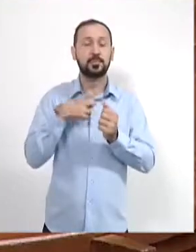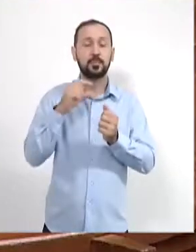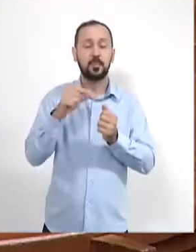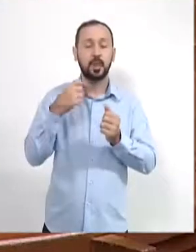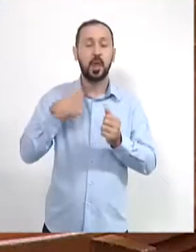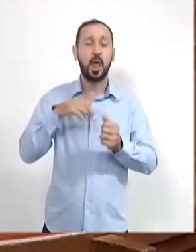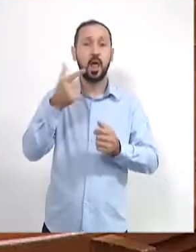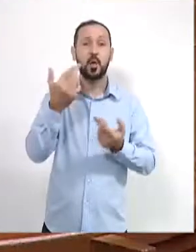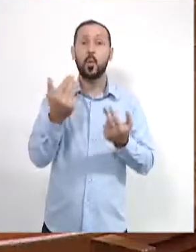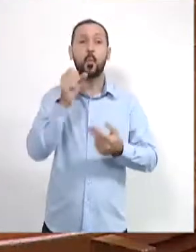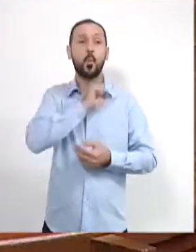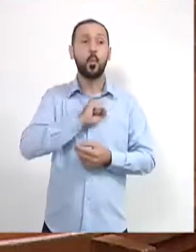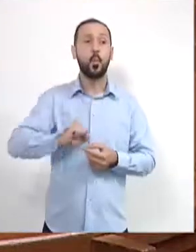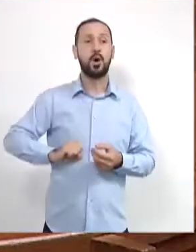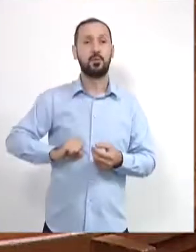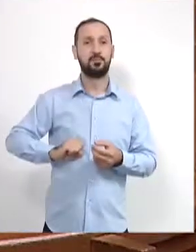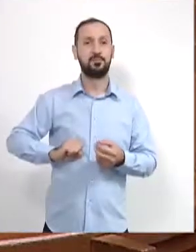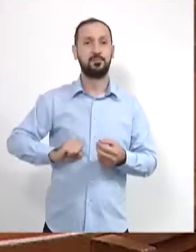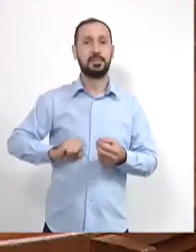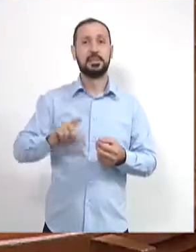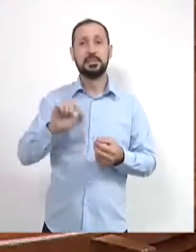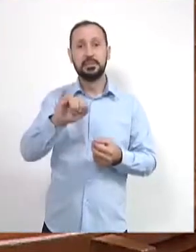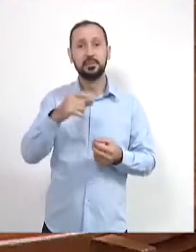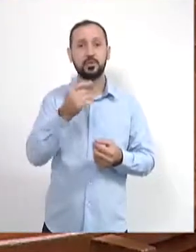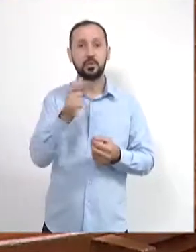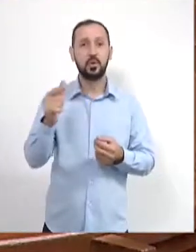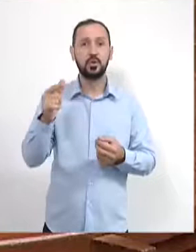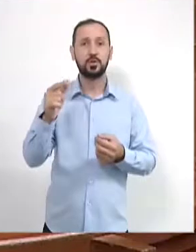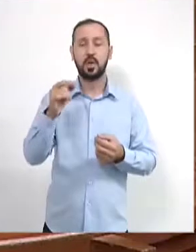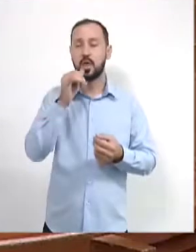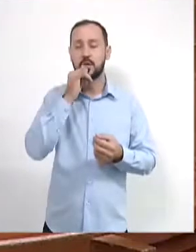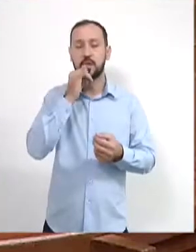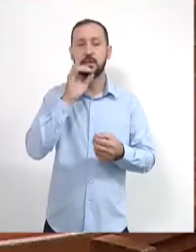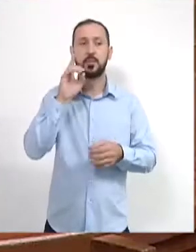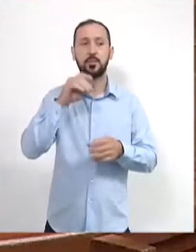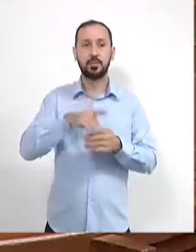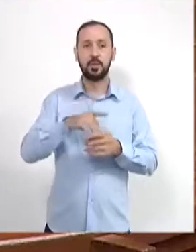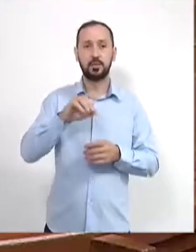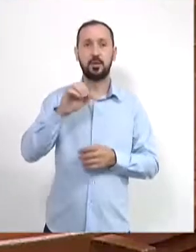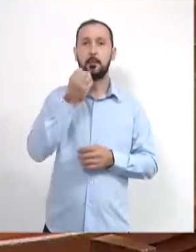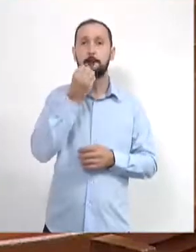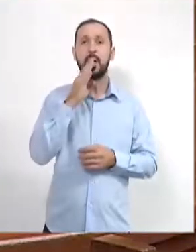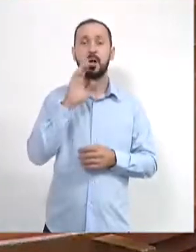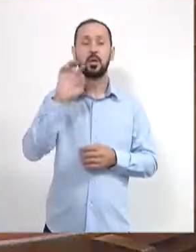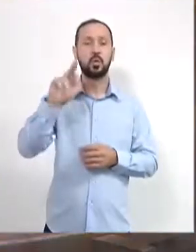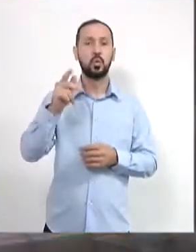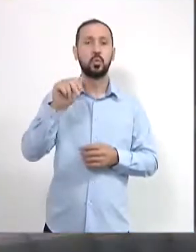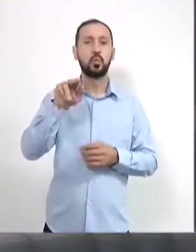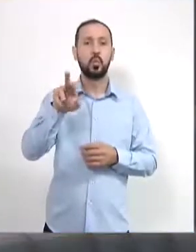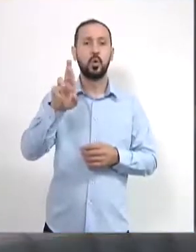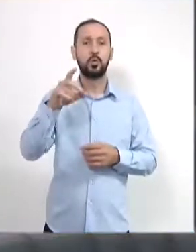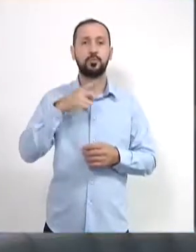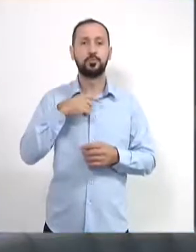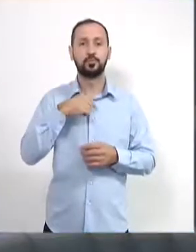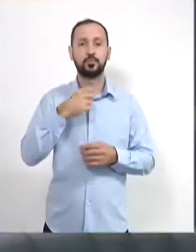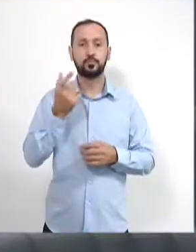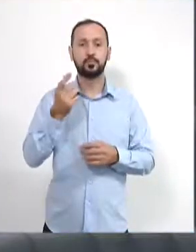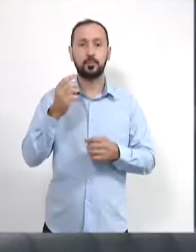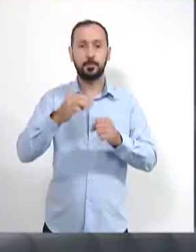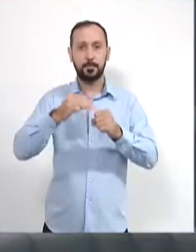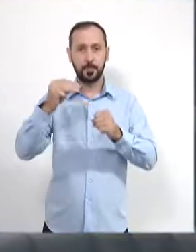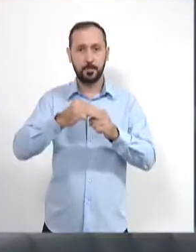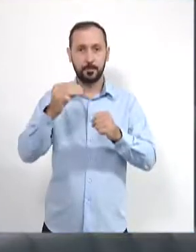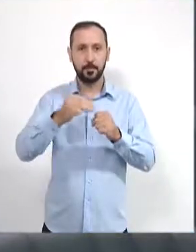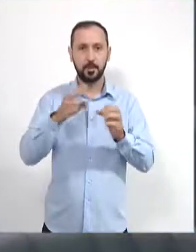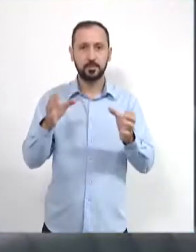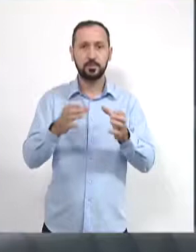era um senador, e se não fosse, deputado Benhur, a influência de José de Arimateia, o corpo do mestre,